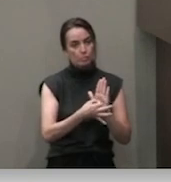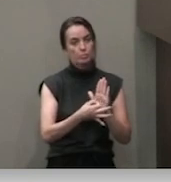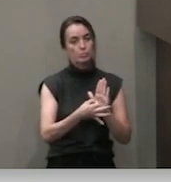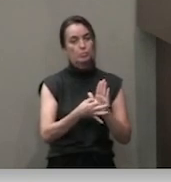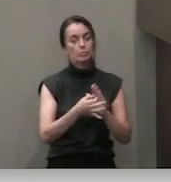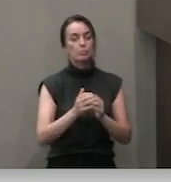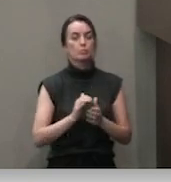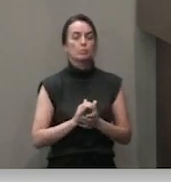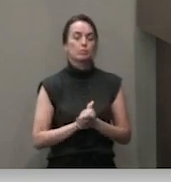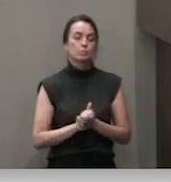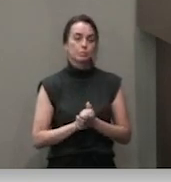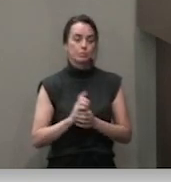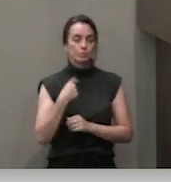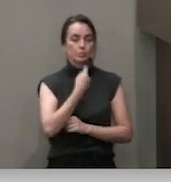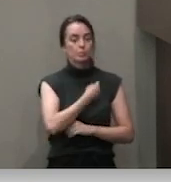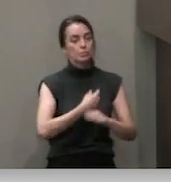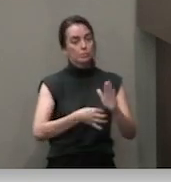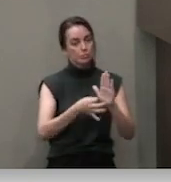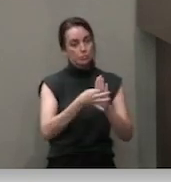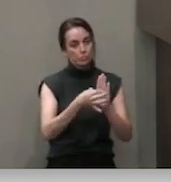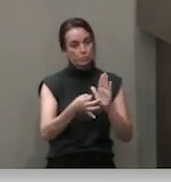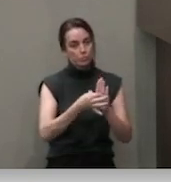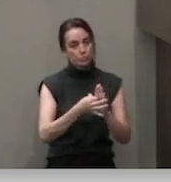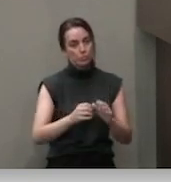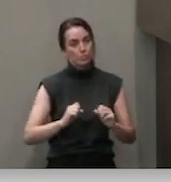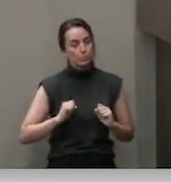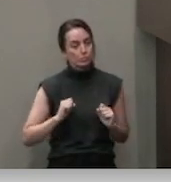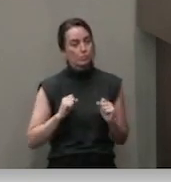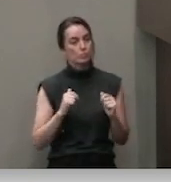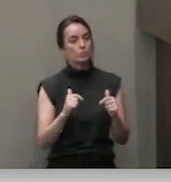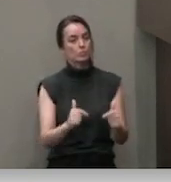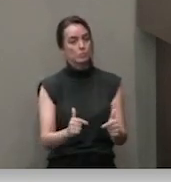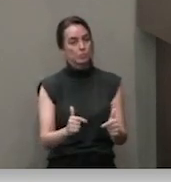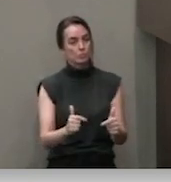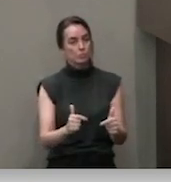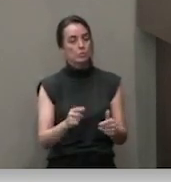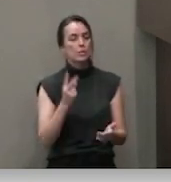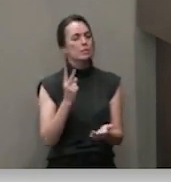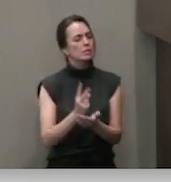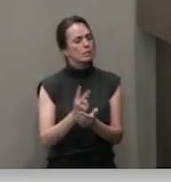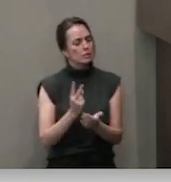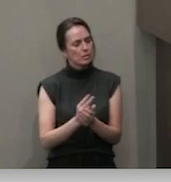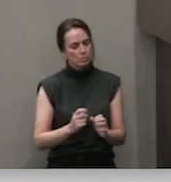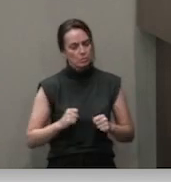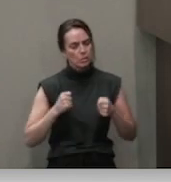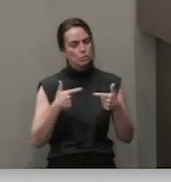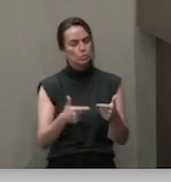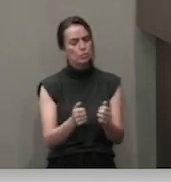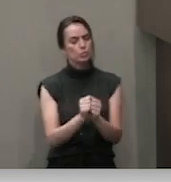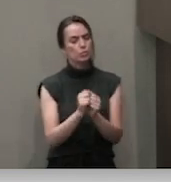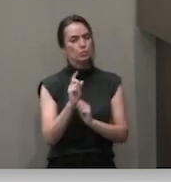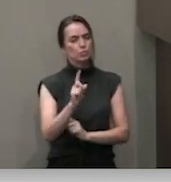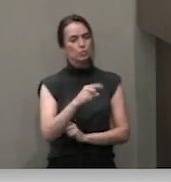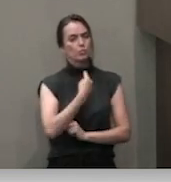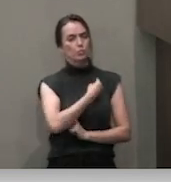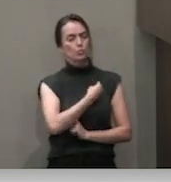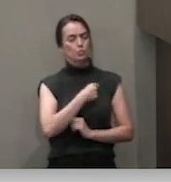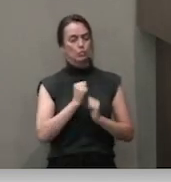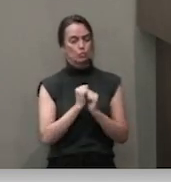atribuição em questão de iniciativas foi muito atuante junto à